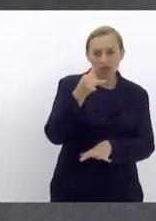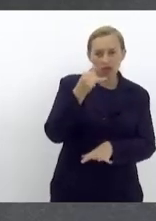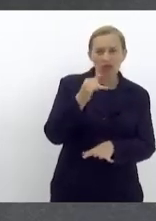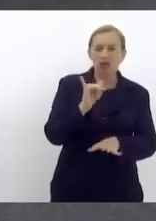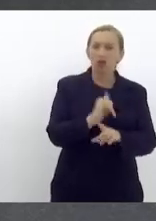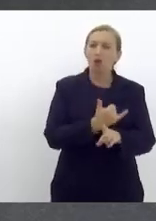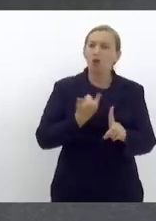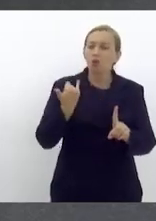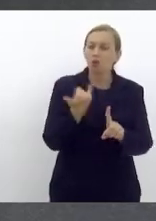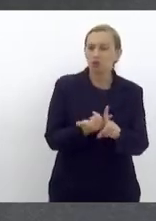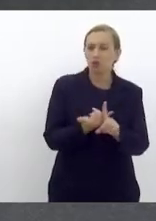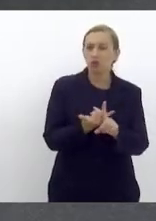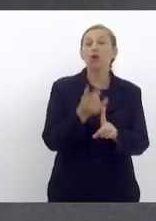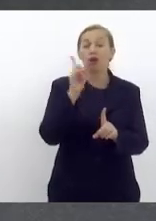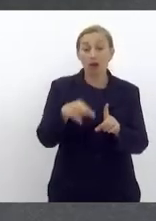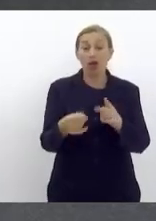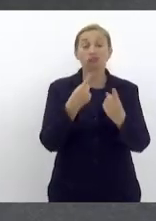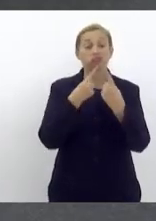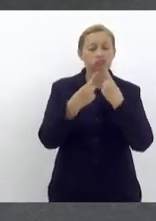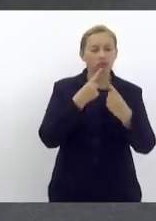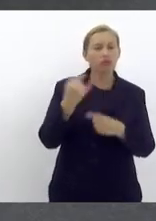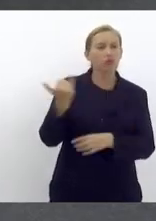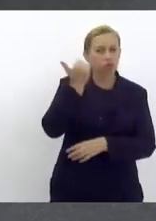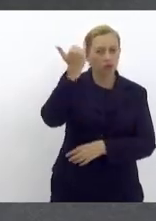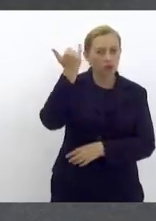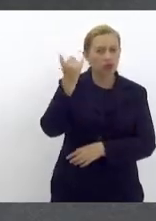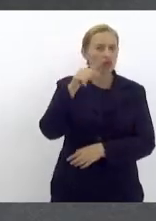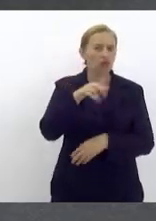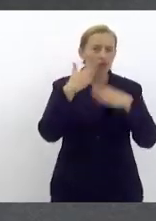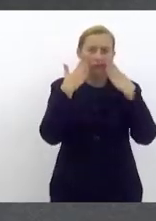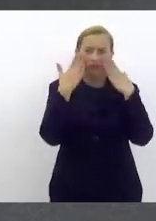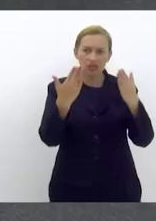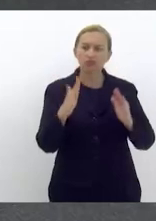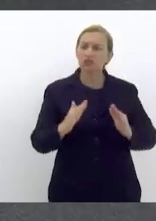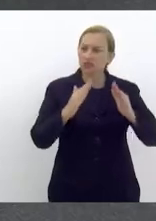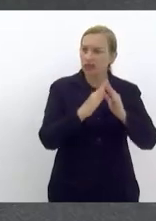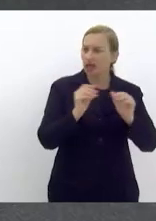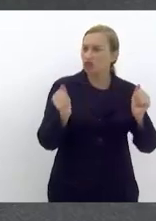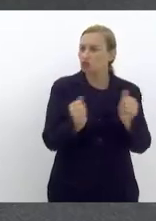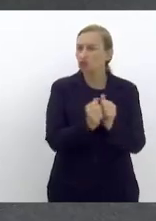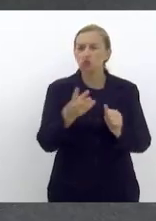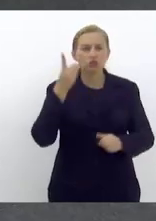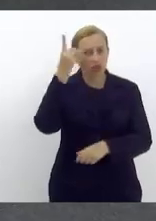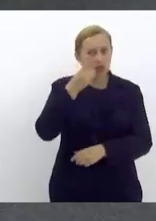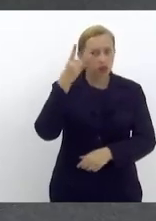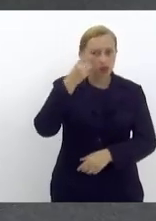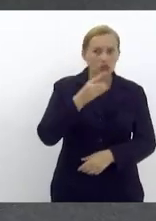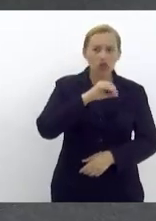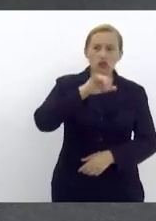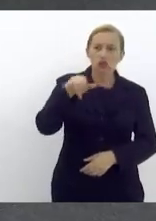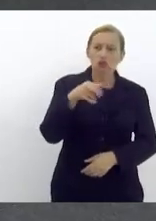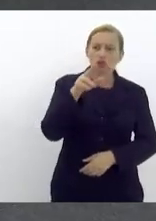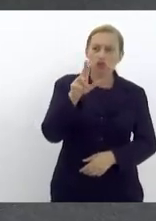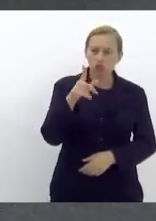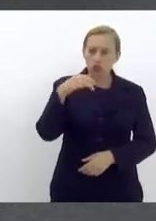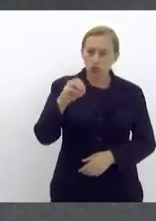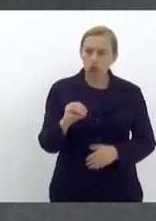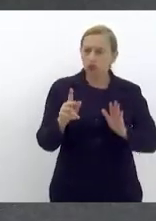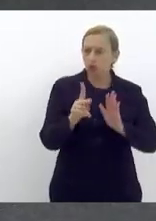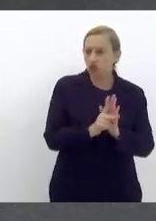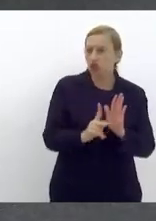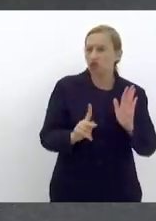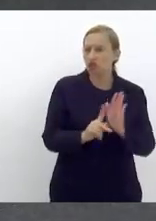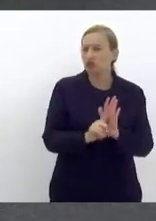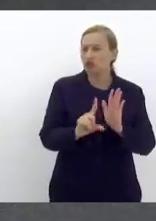bullying, que é um debate importante, e aqui apresentamos nessa casa, junto com o deputado Júlio Lopes, um projeto de